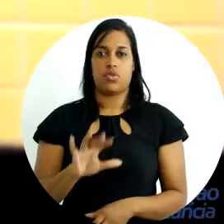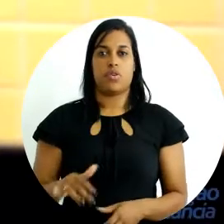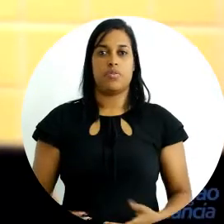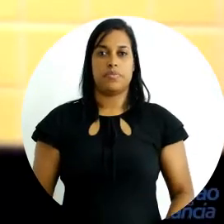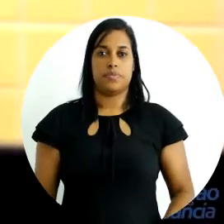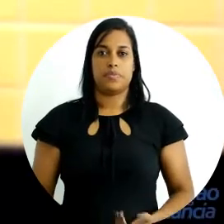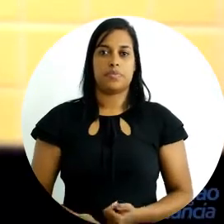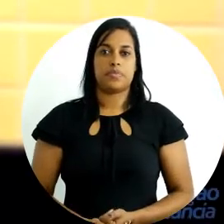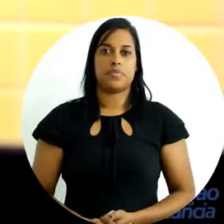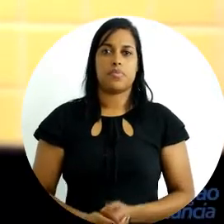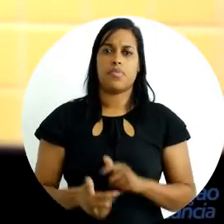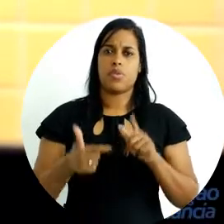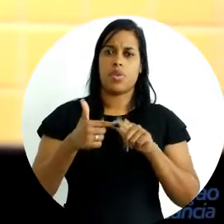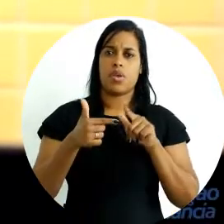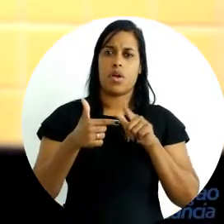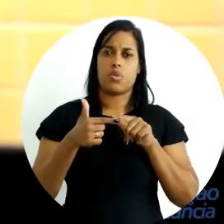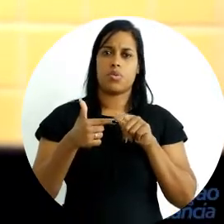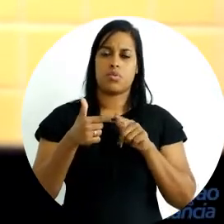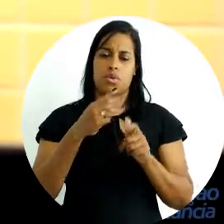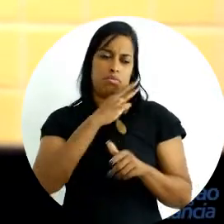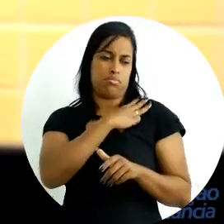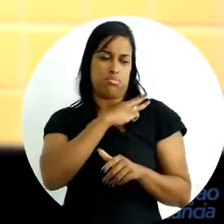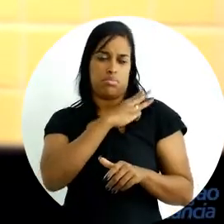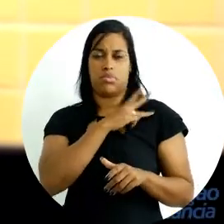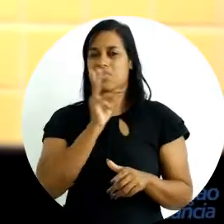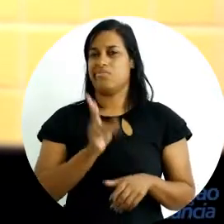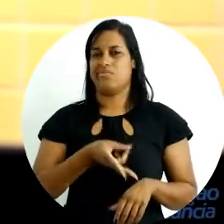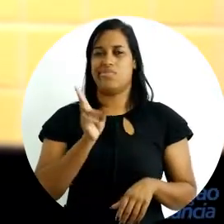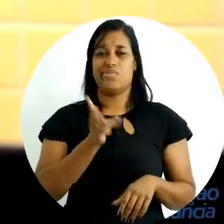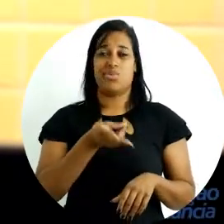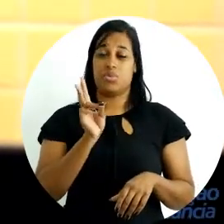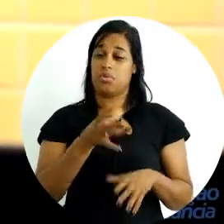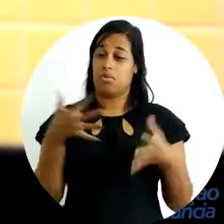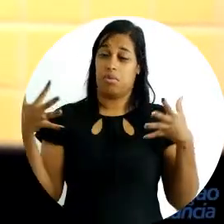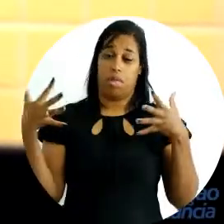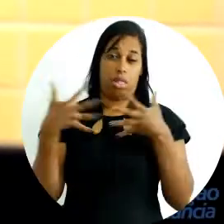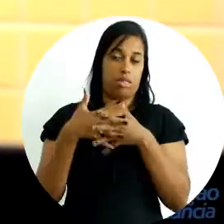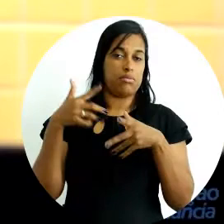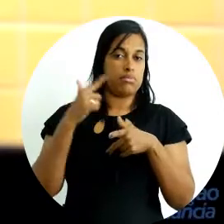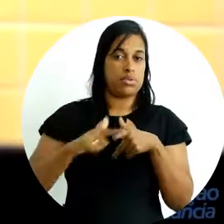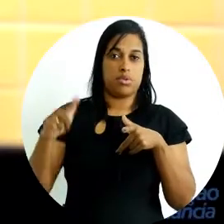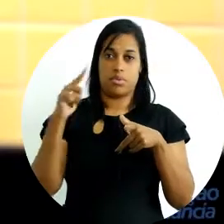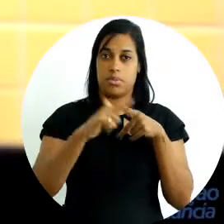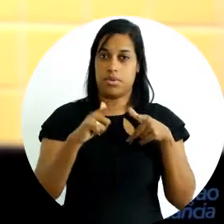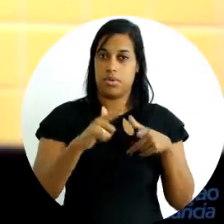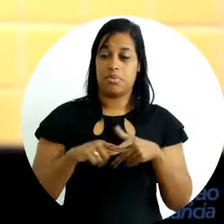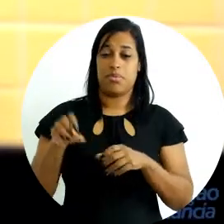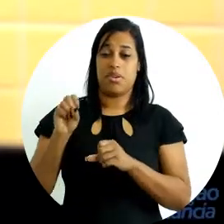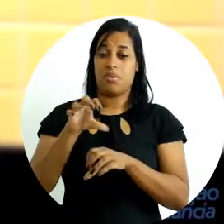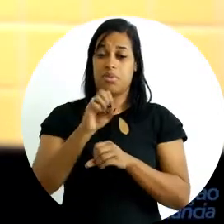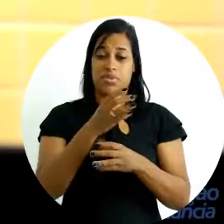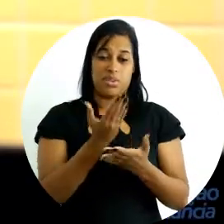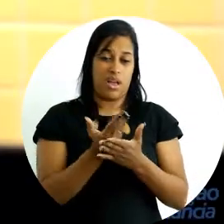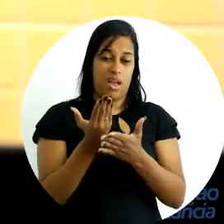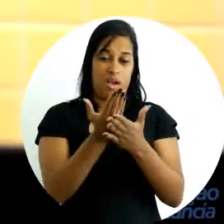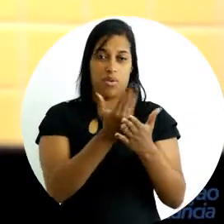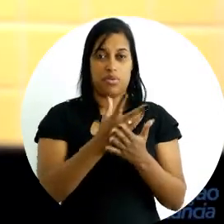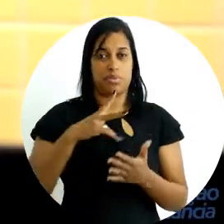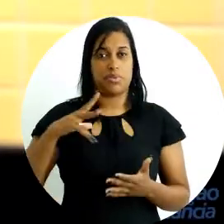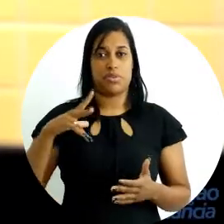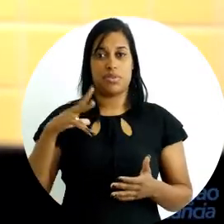Janeiro. E o ensino secundarista continuava naquela confusão toda. Um monte de